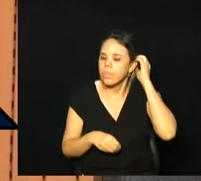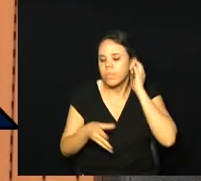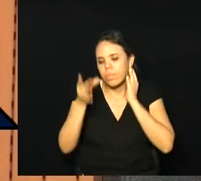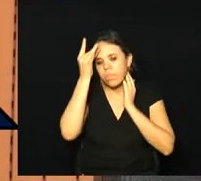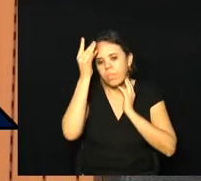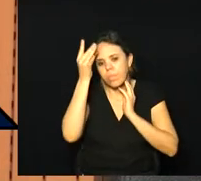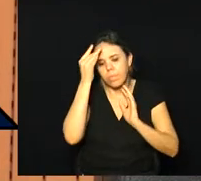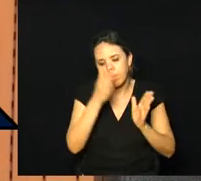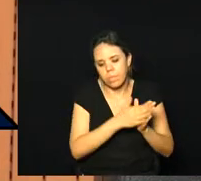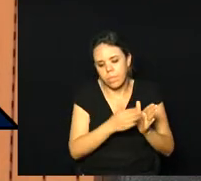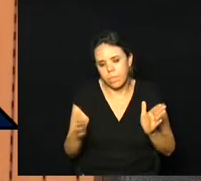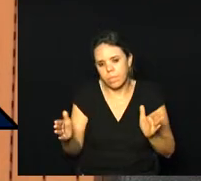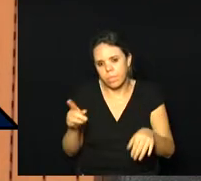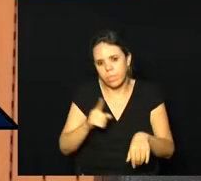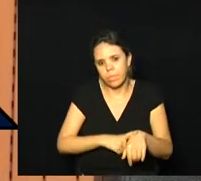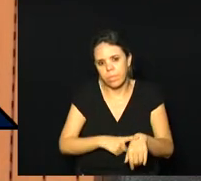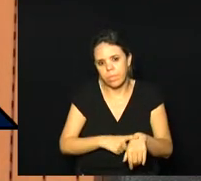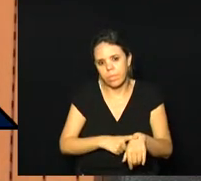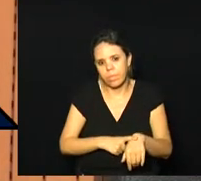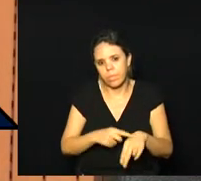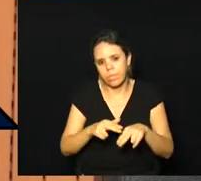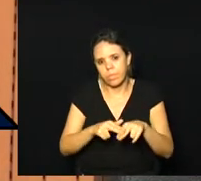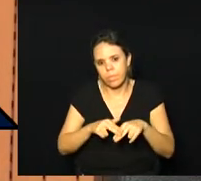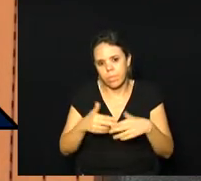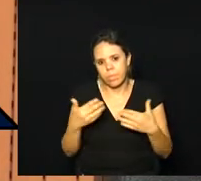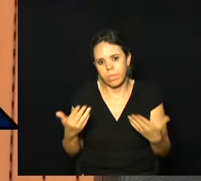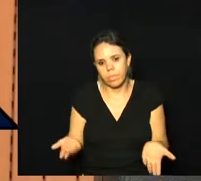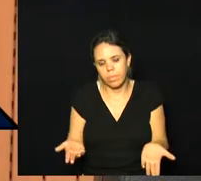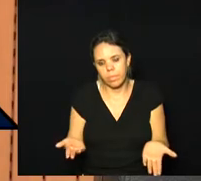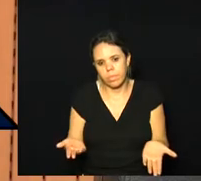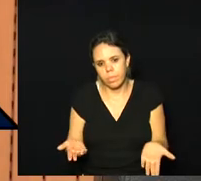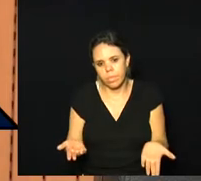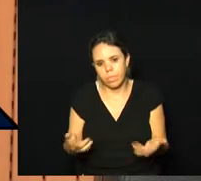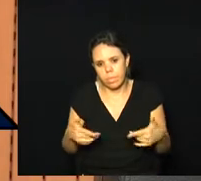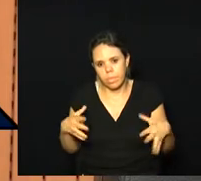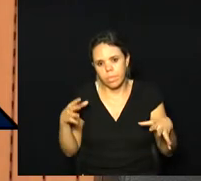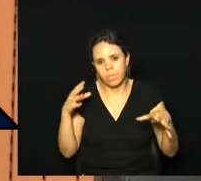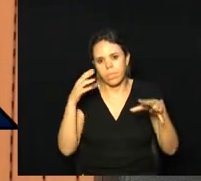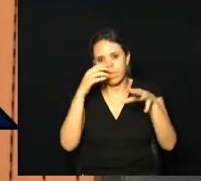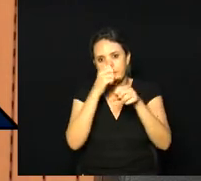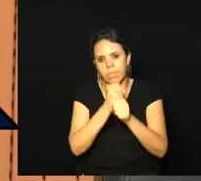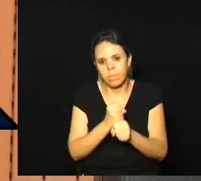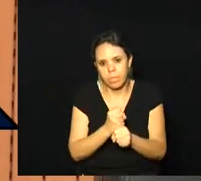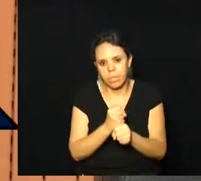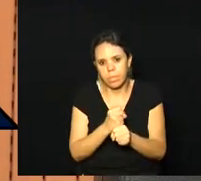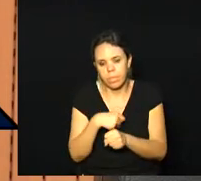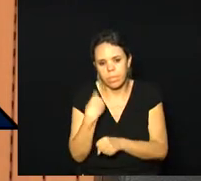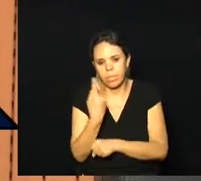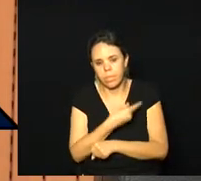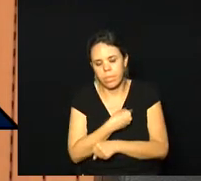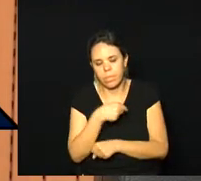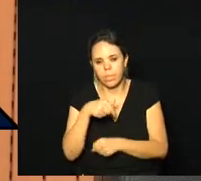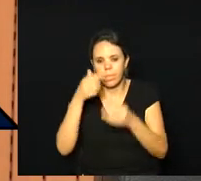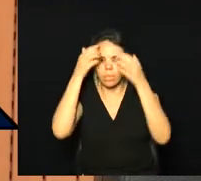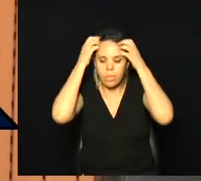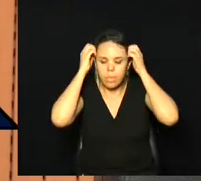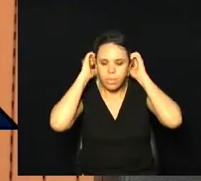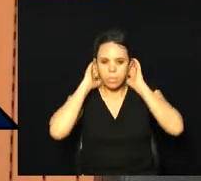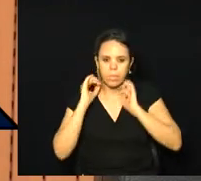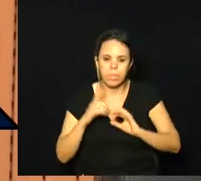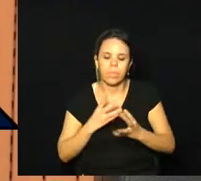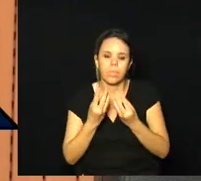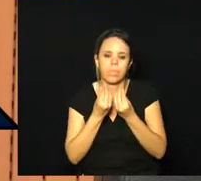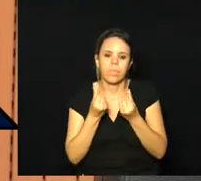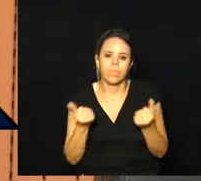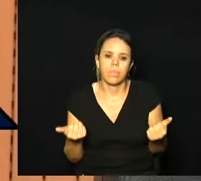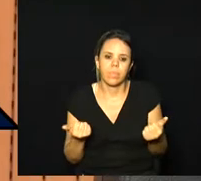adquirindo ao longo do tempo. Então, por conta dessa somatória, nós tivemos a